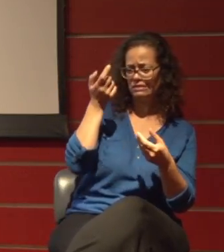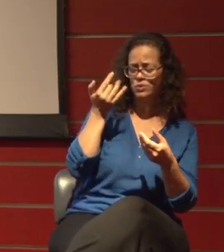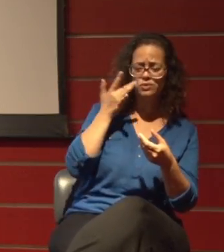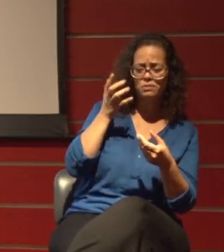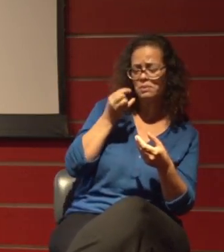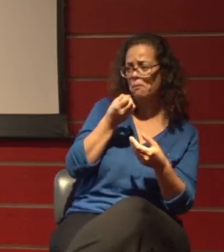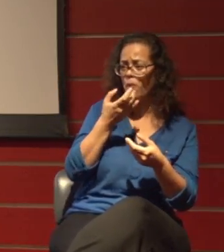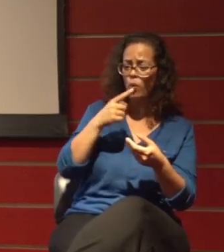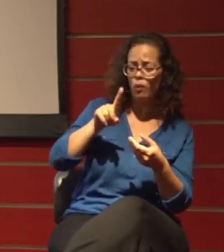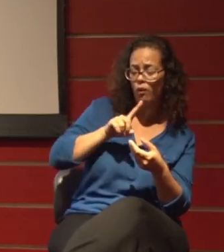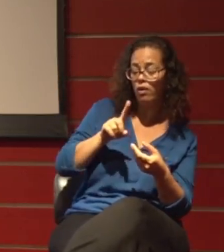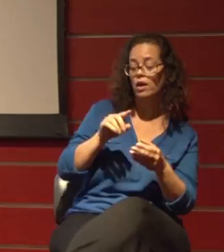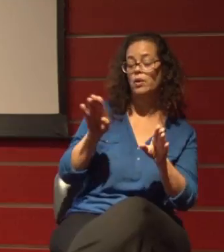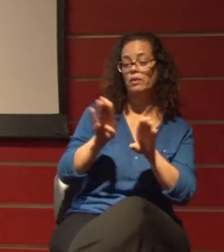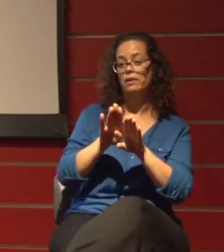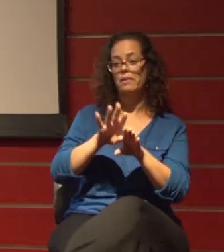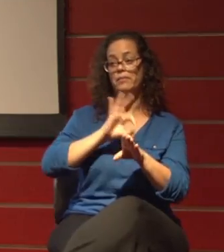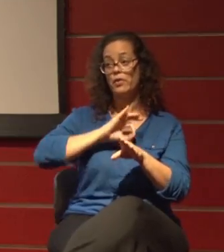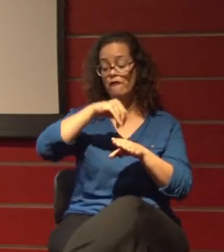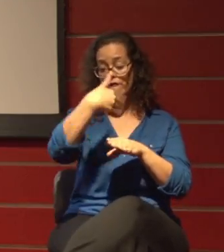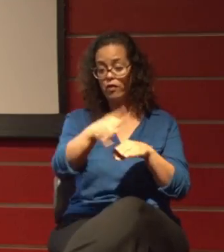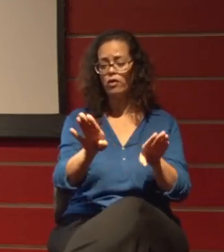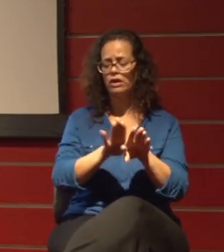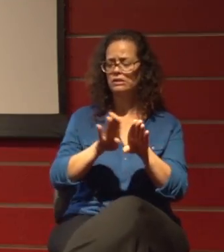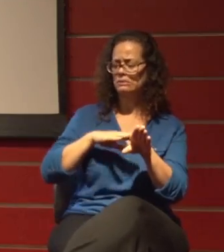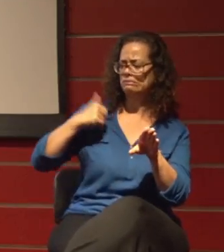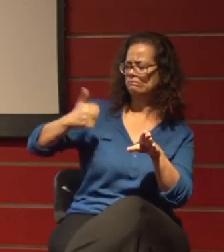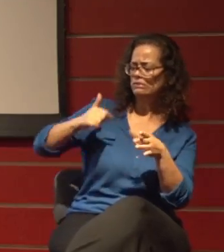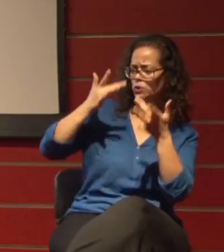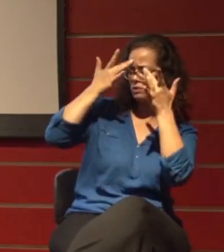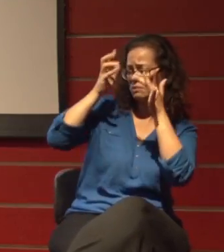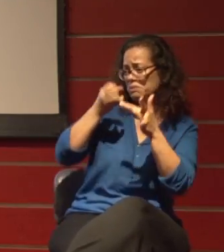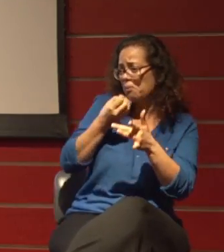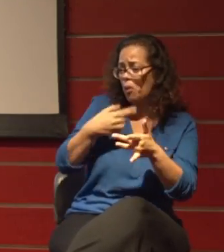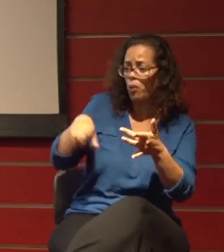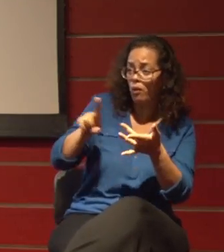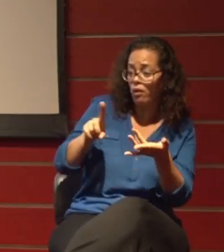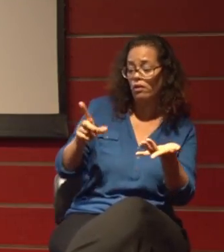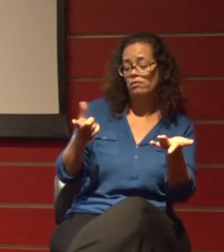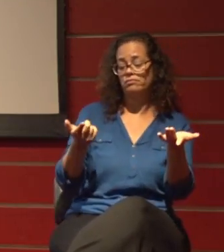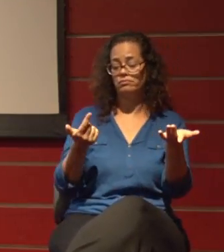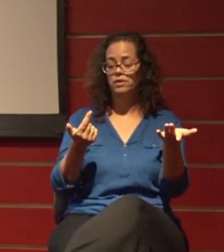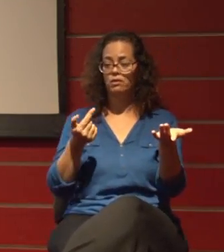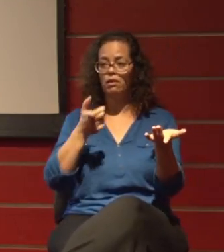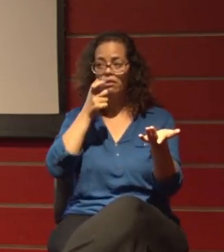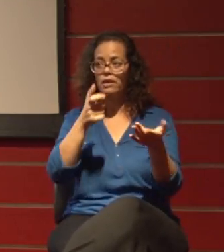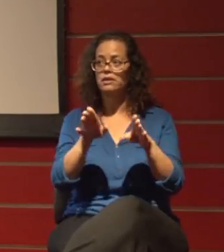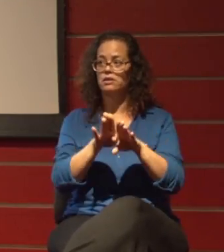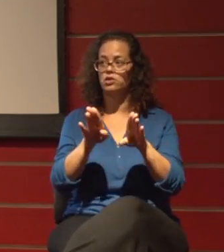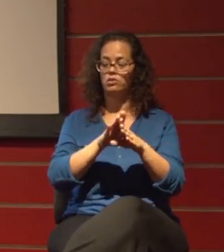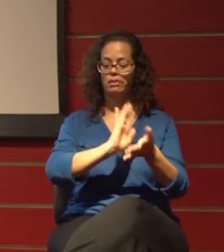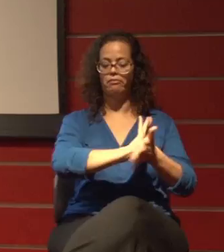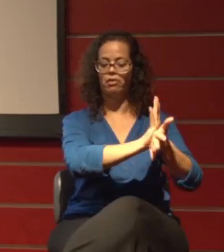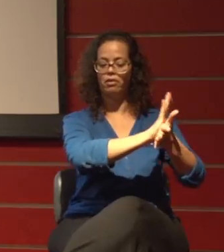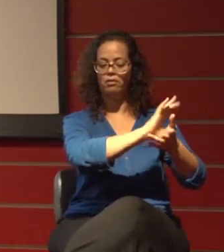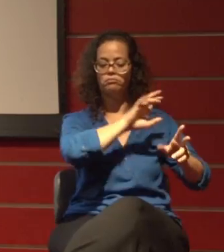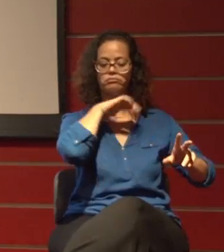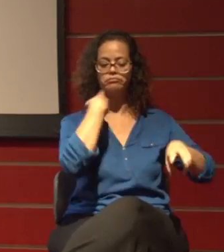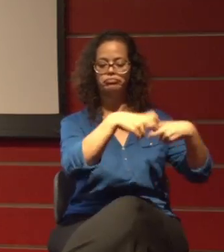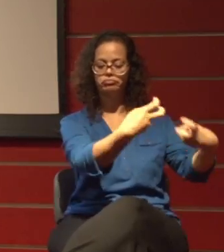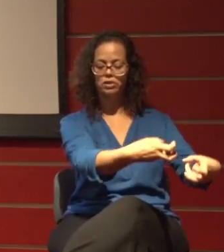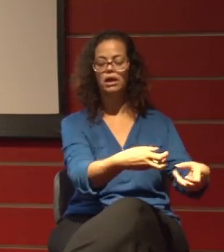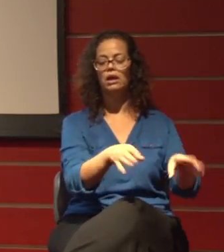brancos tentando então tipo é muito complexo essa forma que que essa questão do genocídio é li dado também em relação à questão do Gueto bom ou